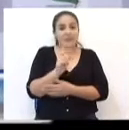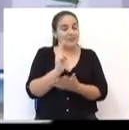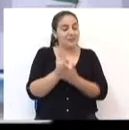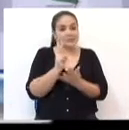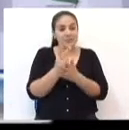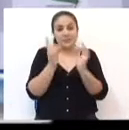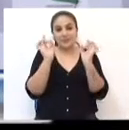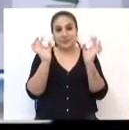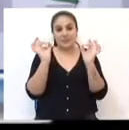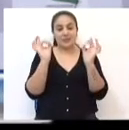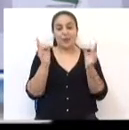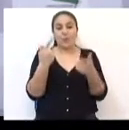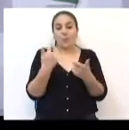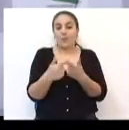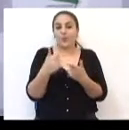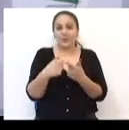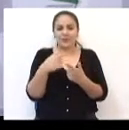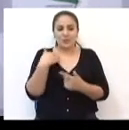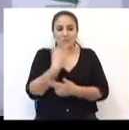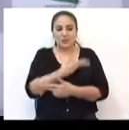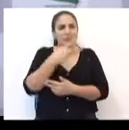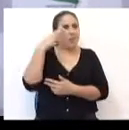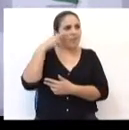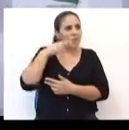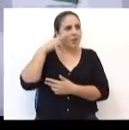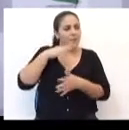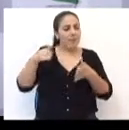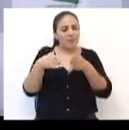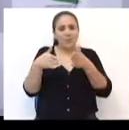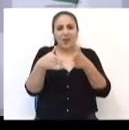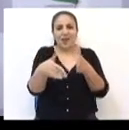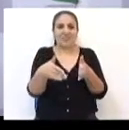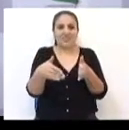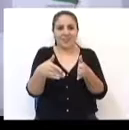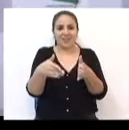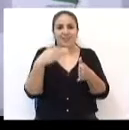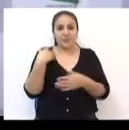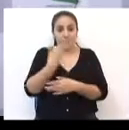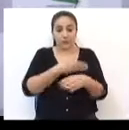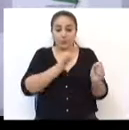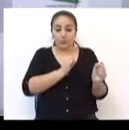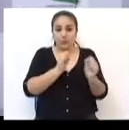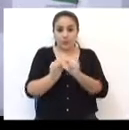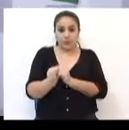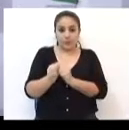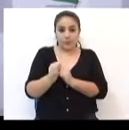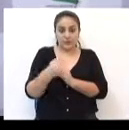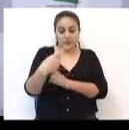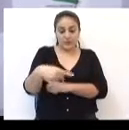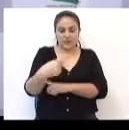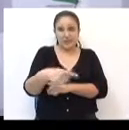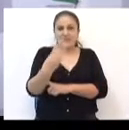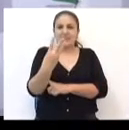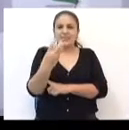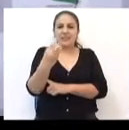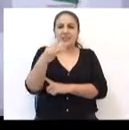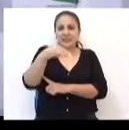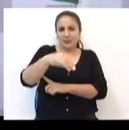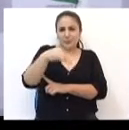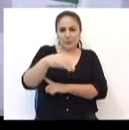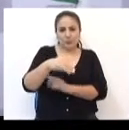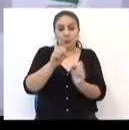sempre especial, assim, porque a gente retoma a caminhada. Nós podemos, nesses 30